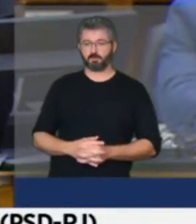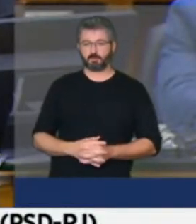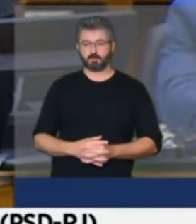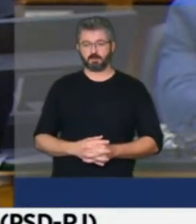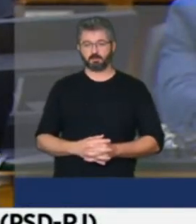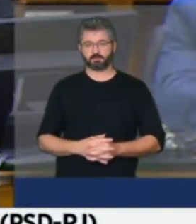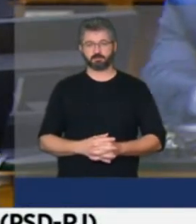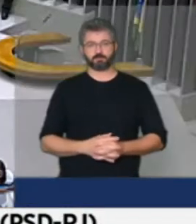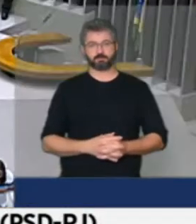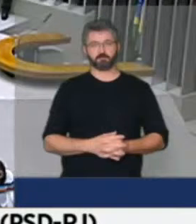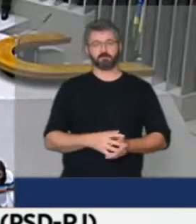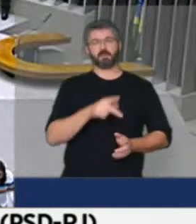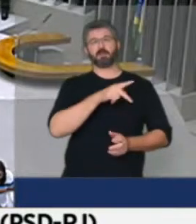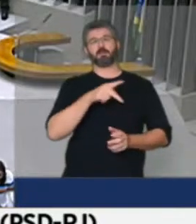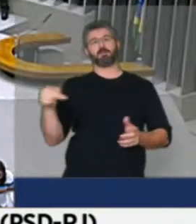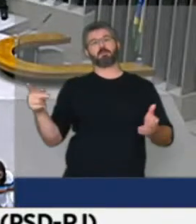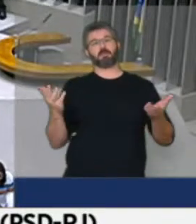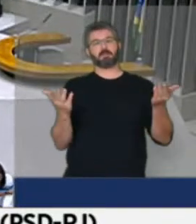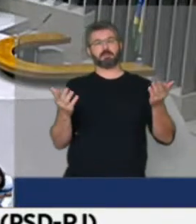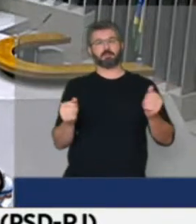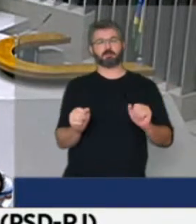Senhor presidente,